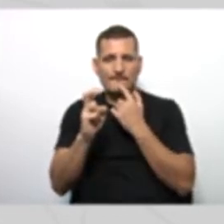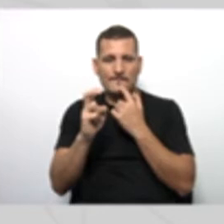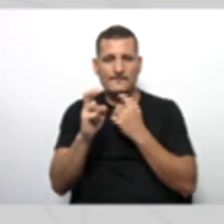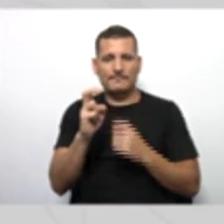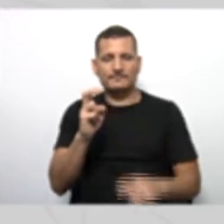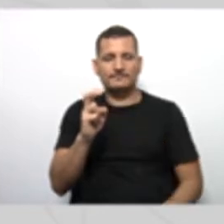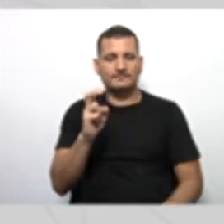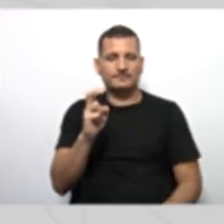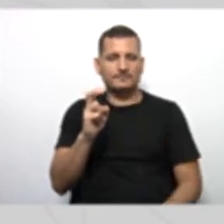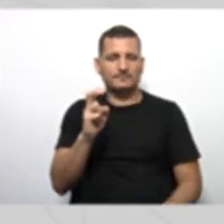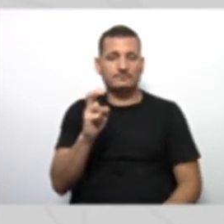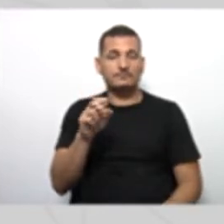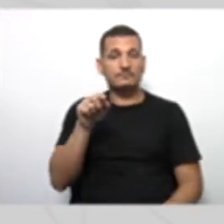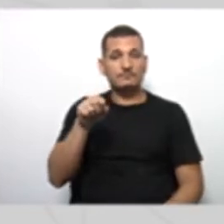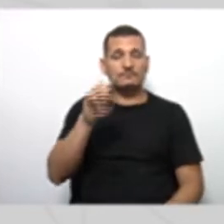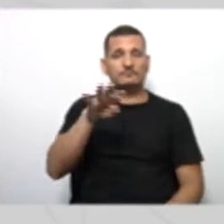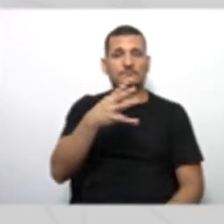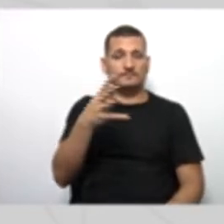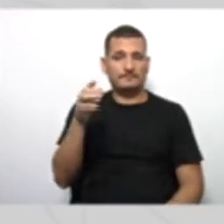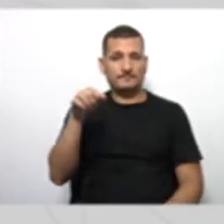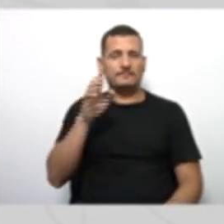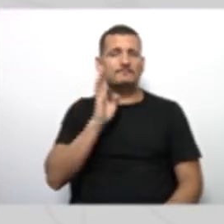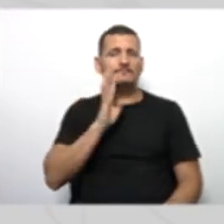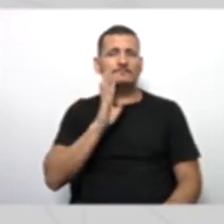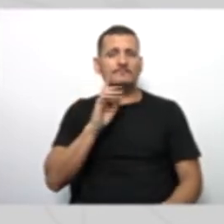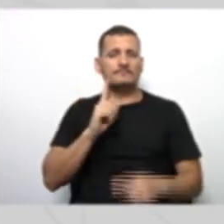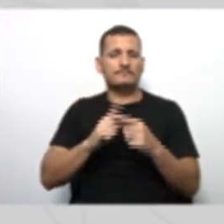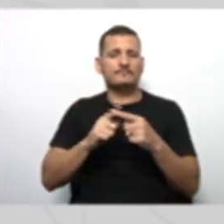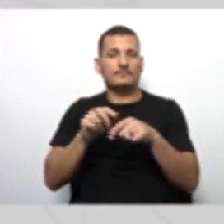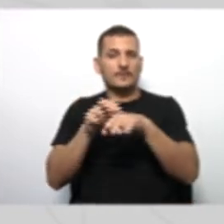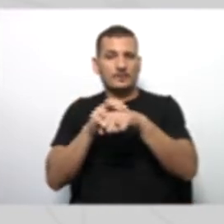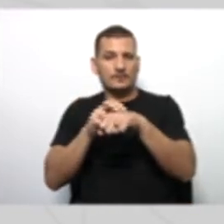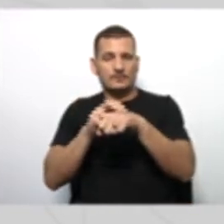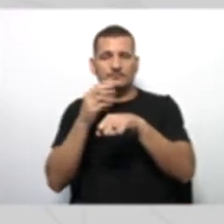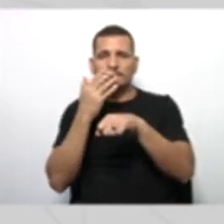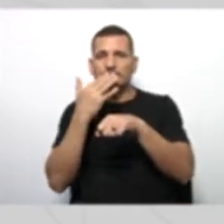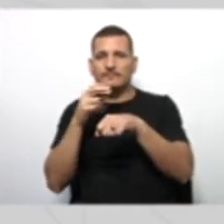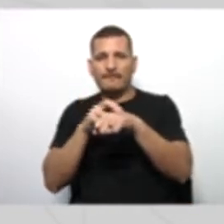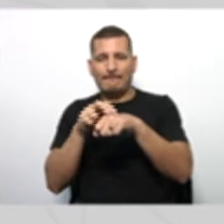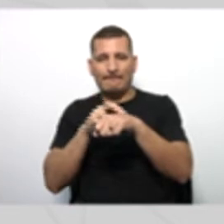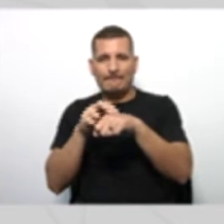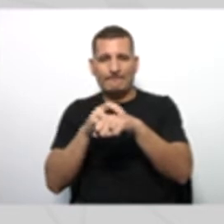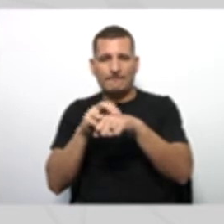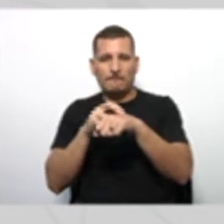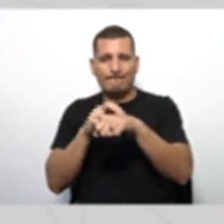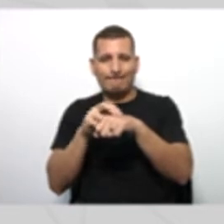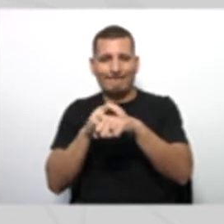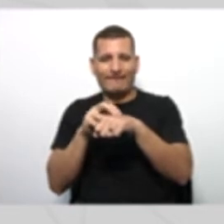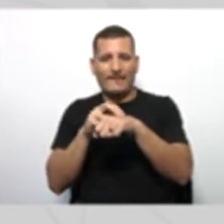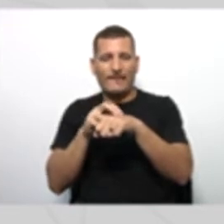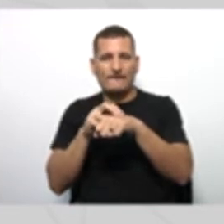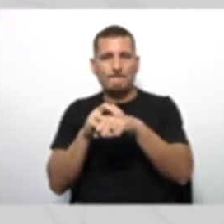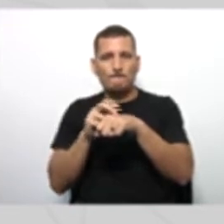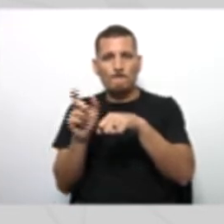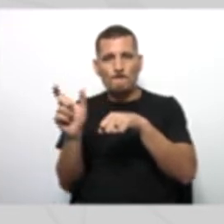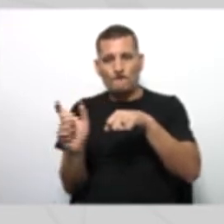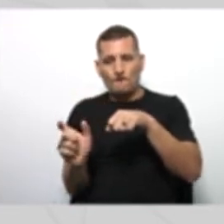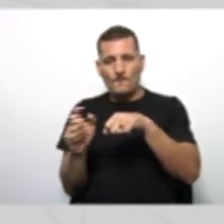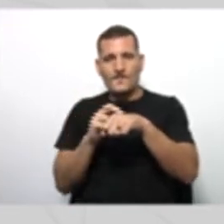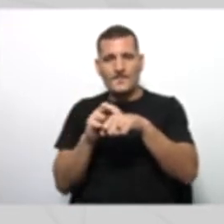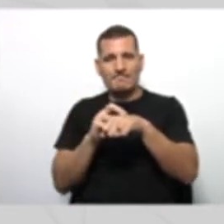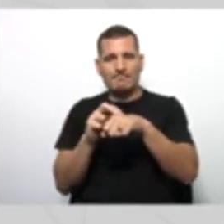probabilidade que ele vai acontecer. E aí, se for um risco de impacto crítico, ou seja,